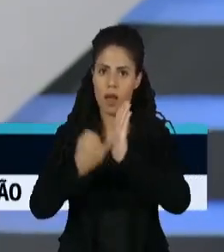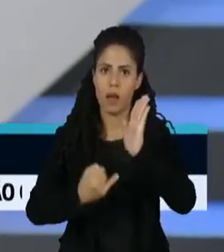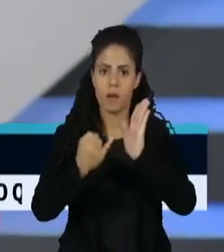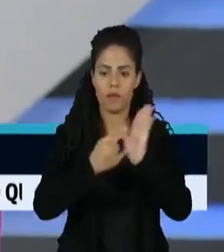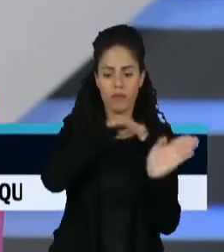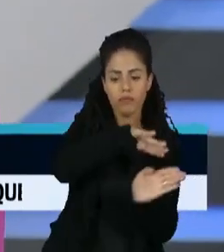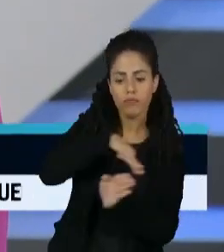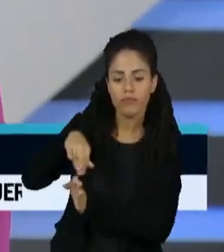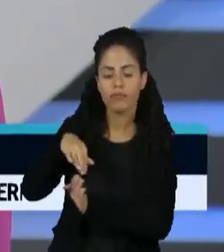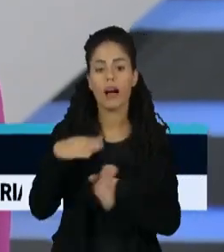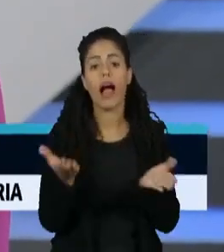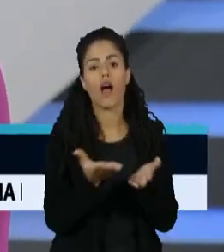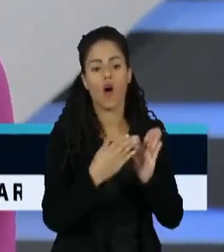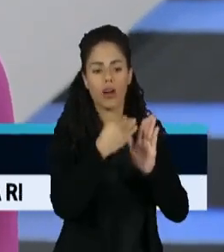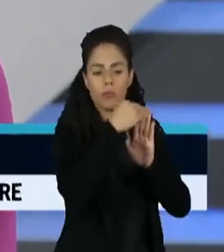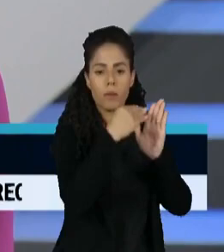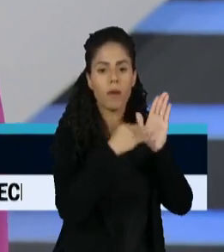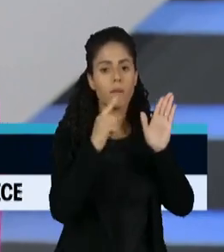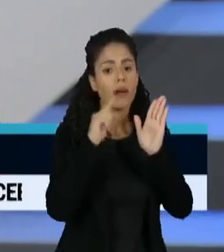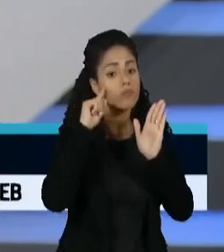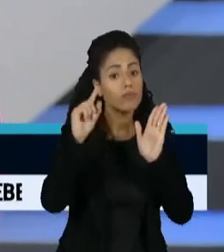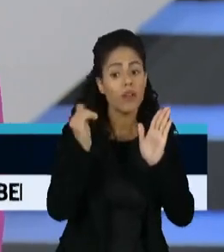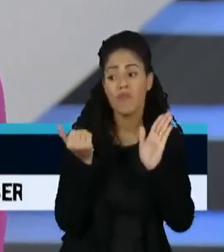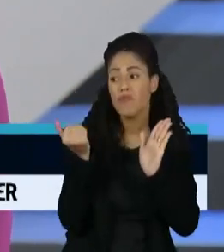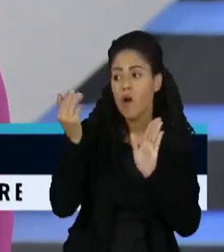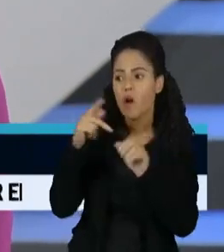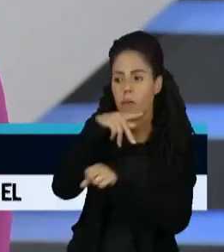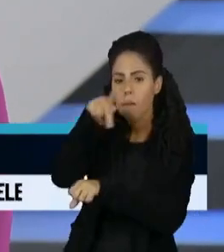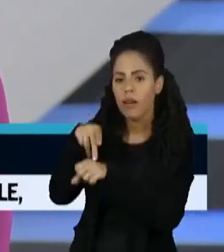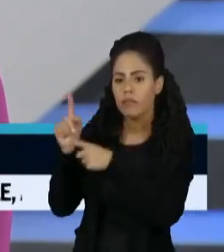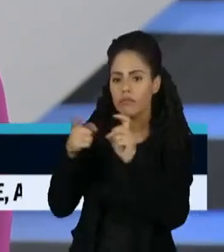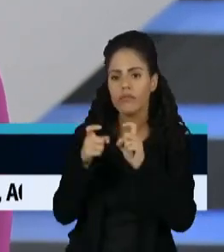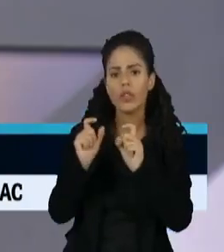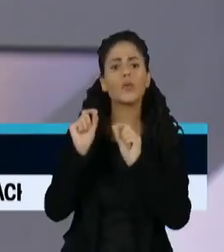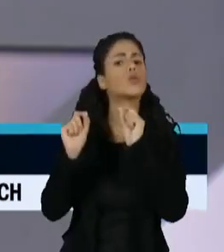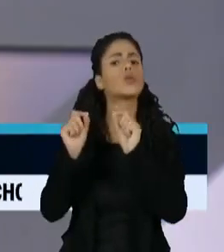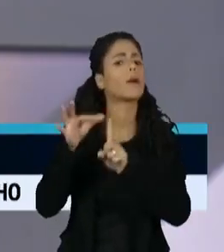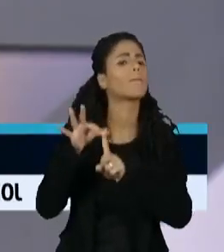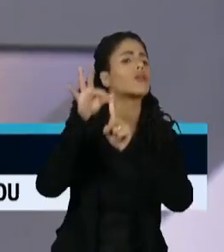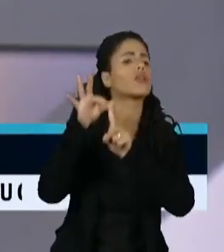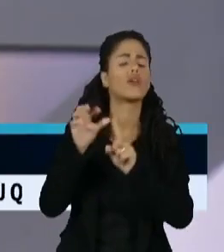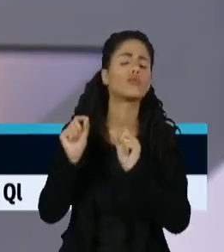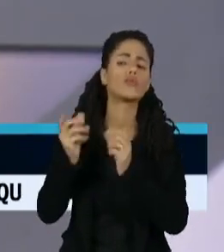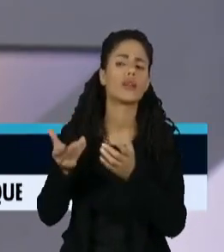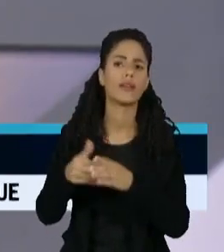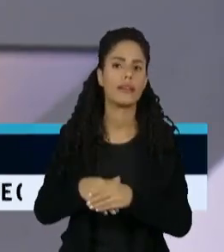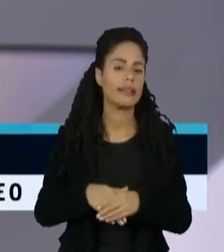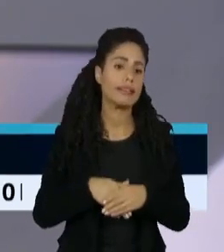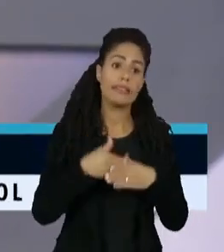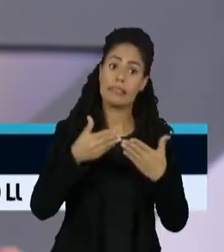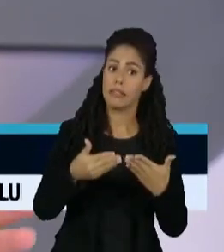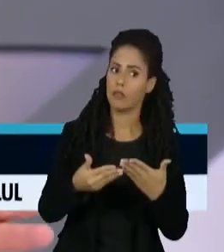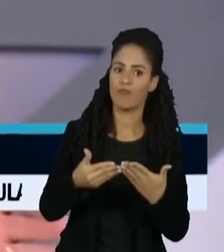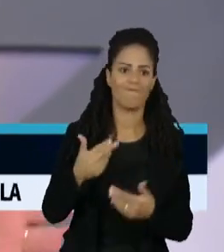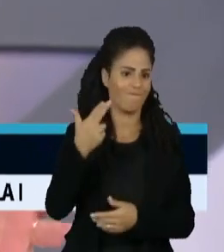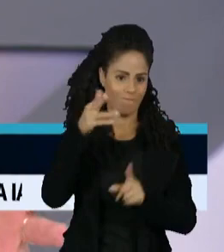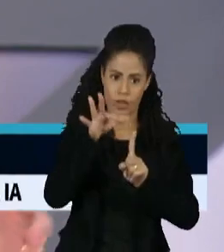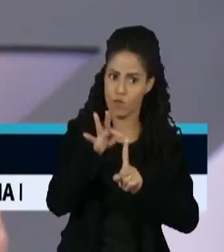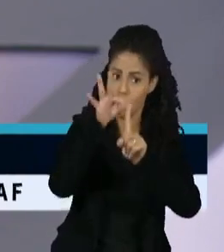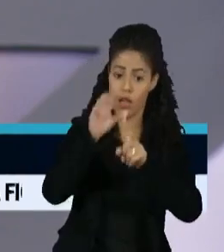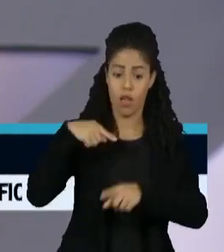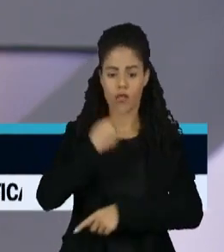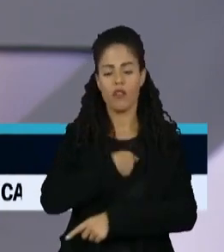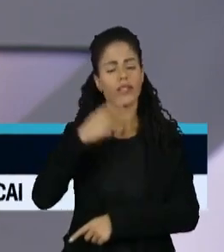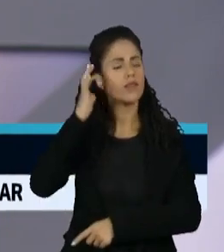focar na agenda internacional neste momento deveria ser prioridade? Não deveria ser prioridade. Eu acho que a gente